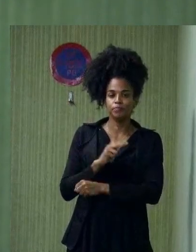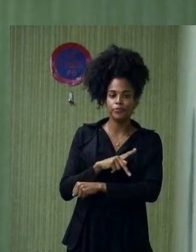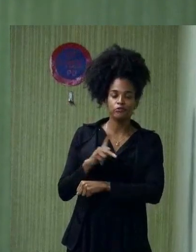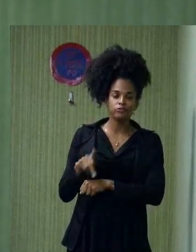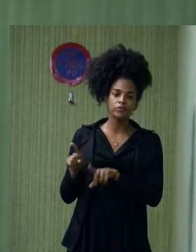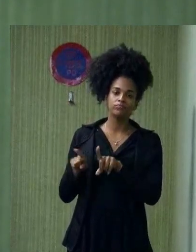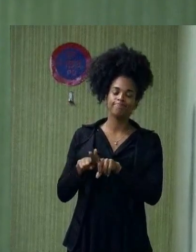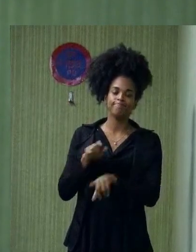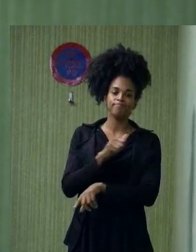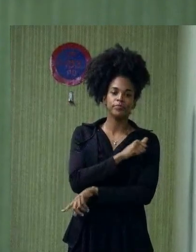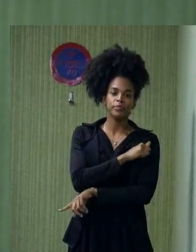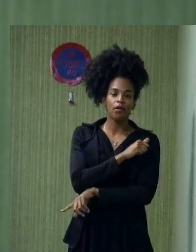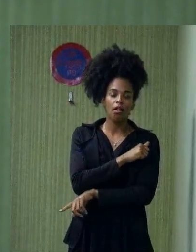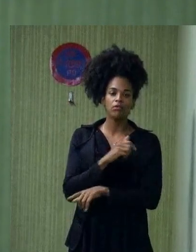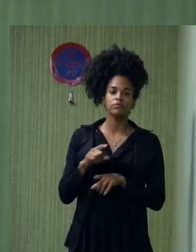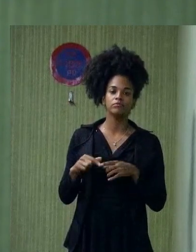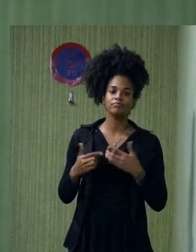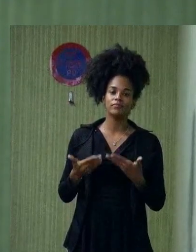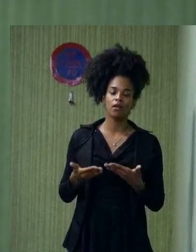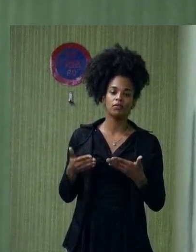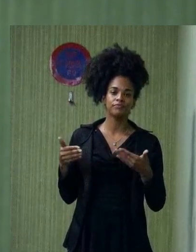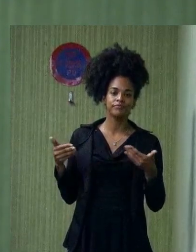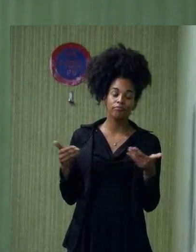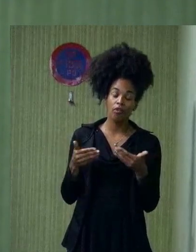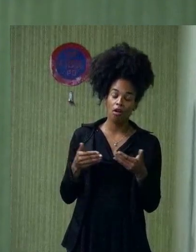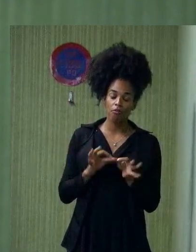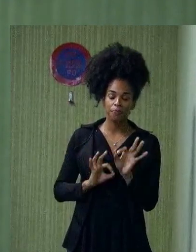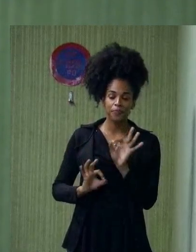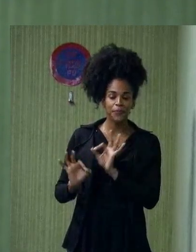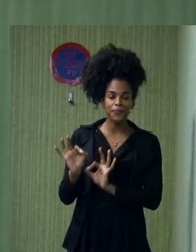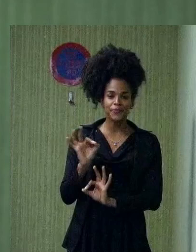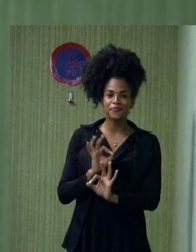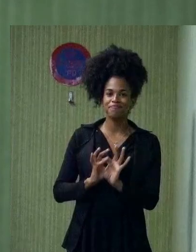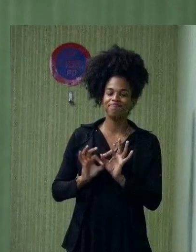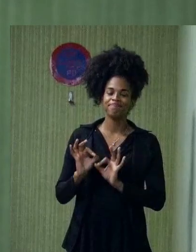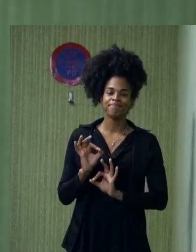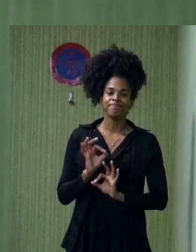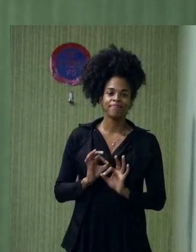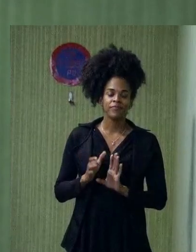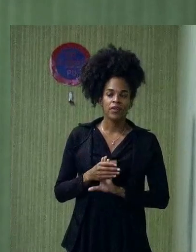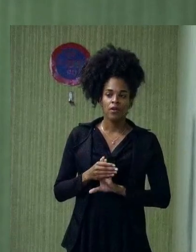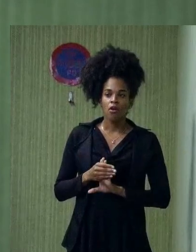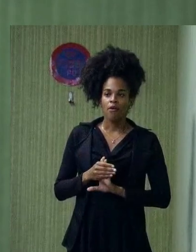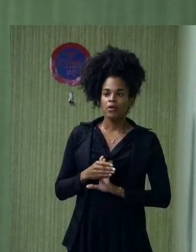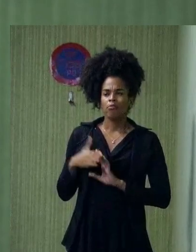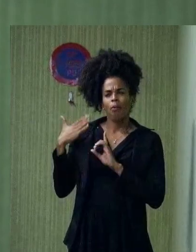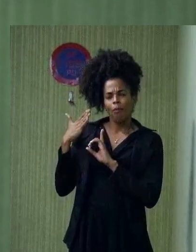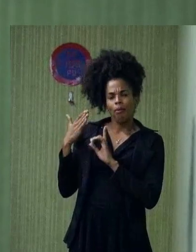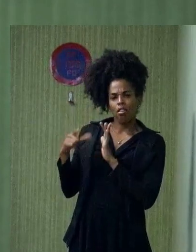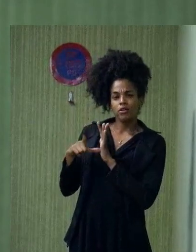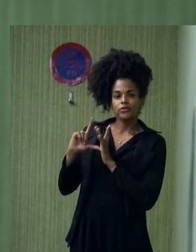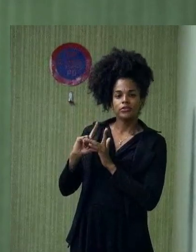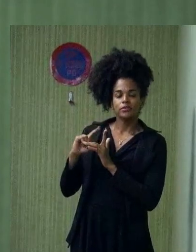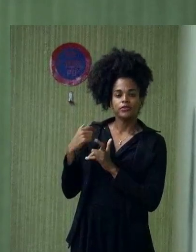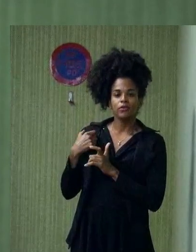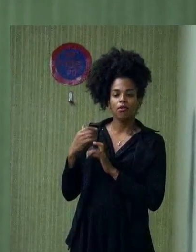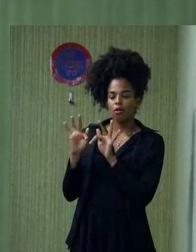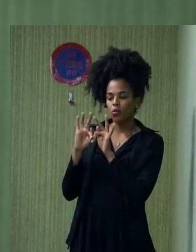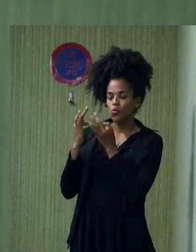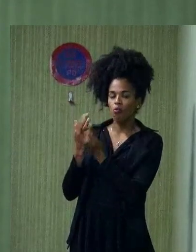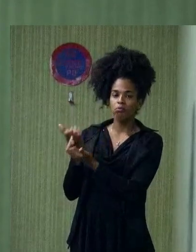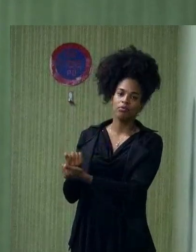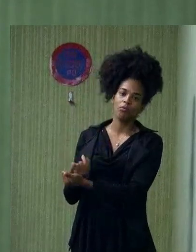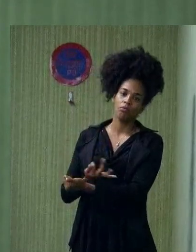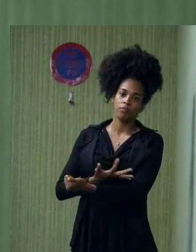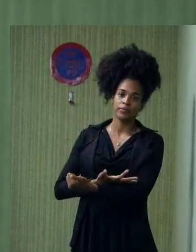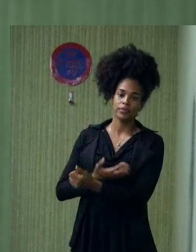e agora que nós estamos vendo que disse aqui né o nosso palestrante primeiro que a questão um socioemocional porque isso